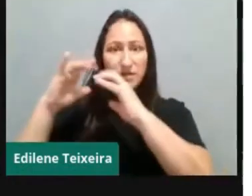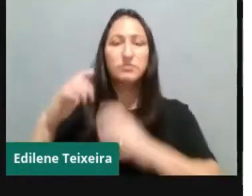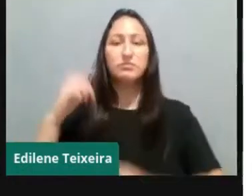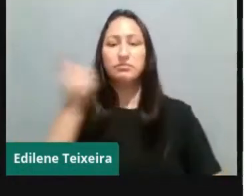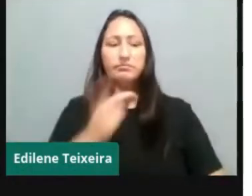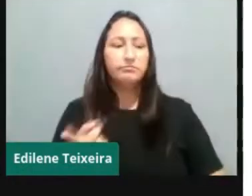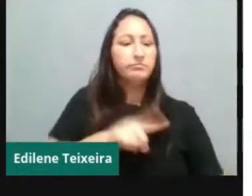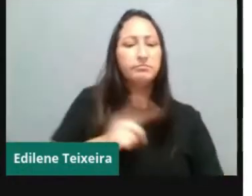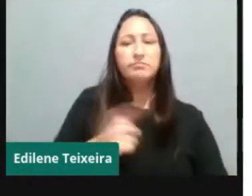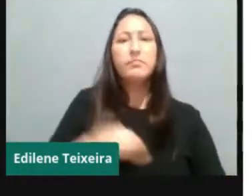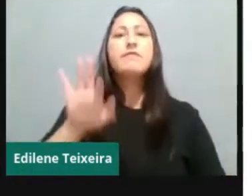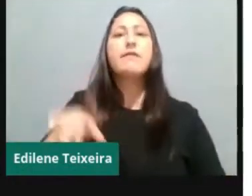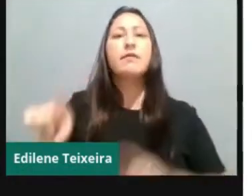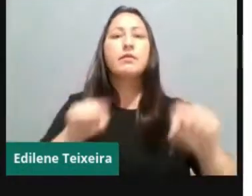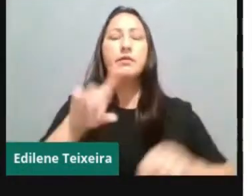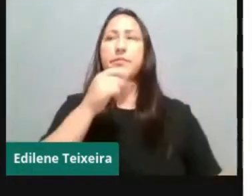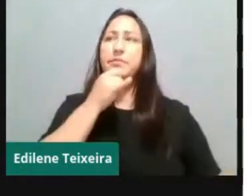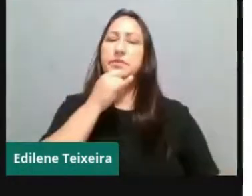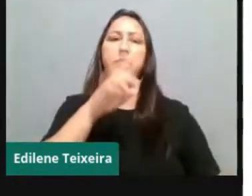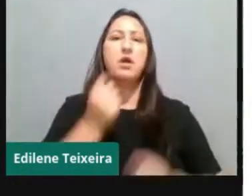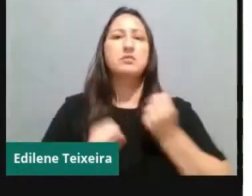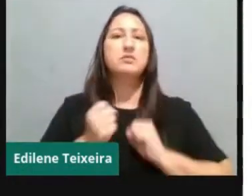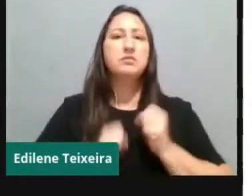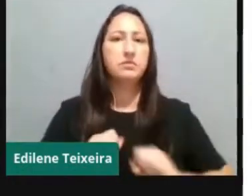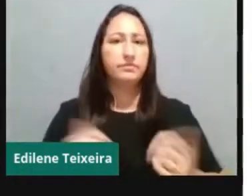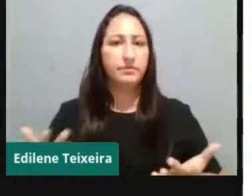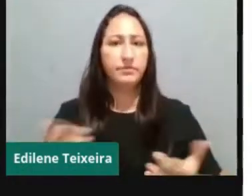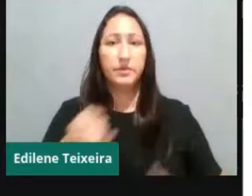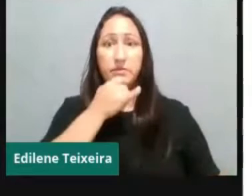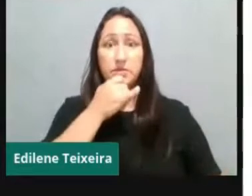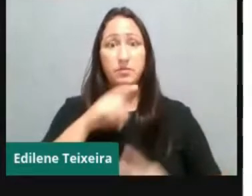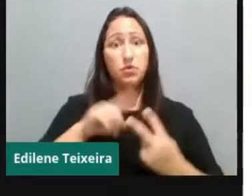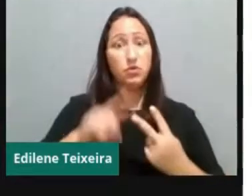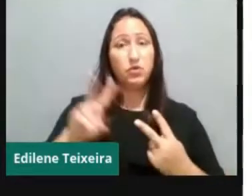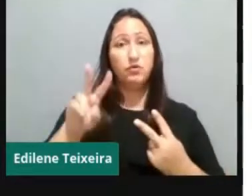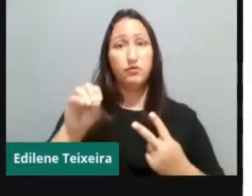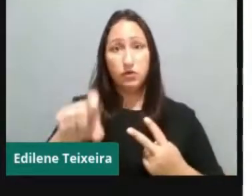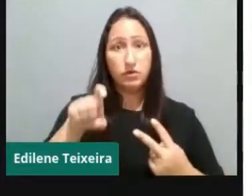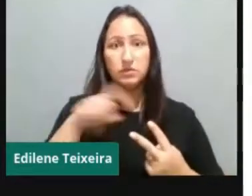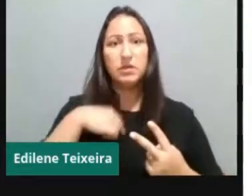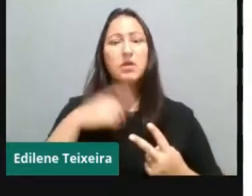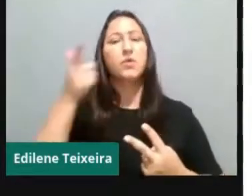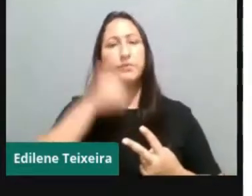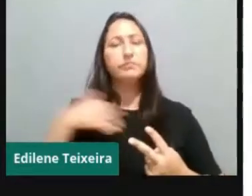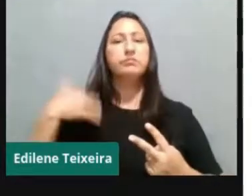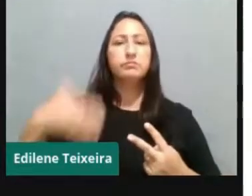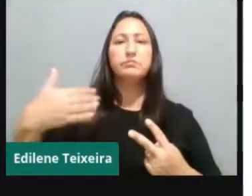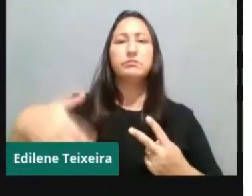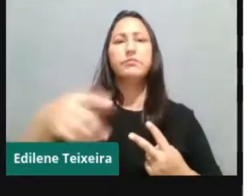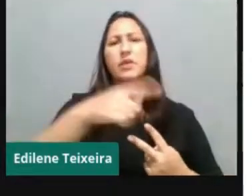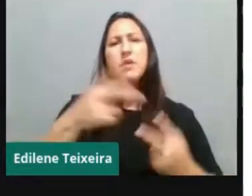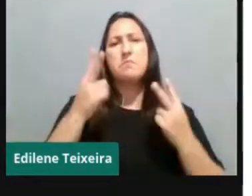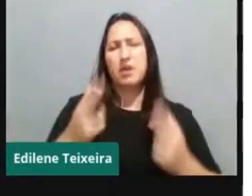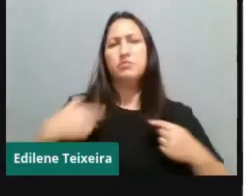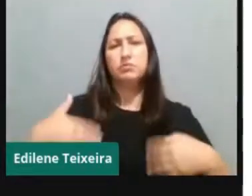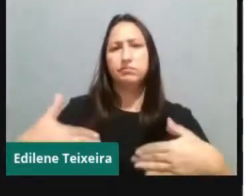por exemplo, de ansiedade. Então, aqui, se eu pego 2 vóxeis, né, indo naquela mesma nossa lógica, 4